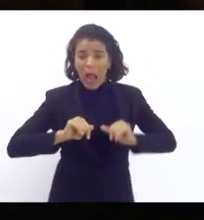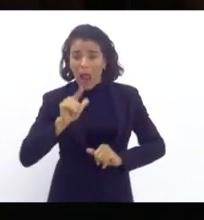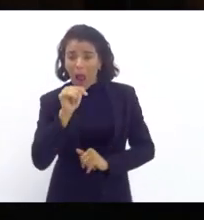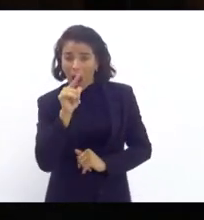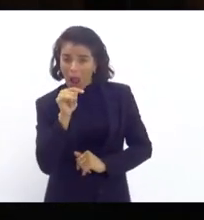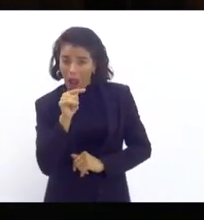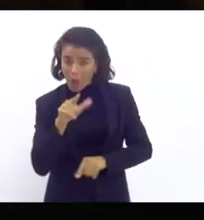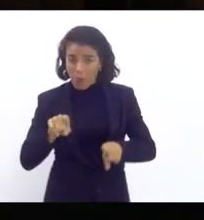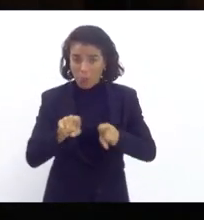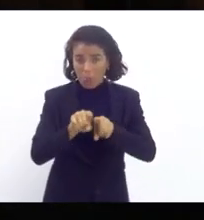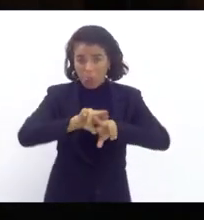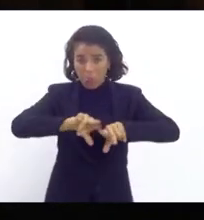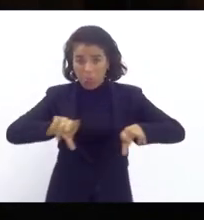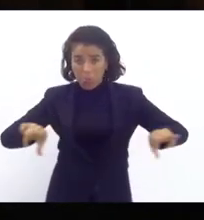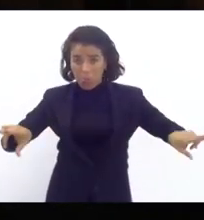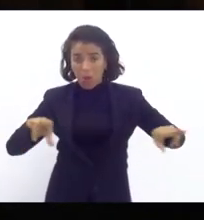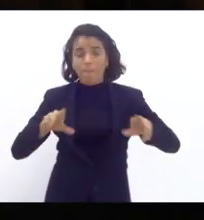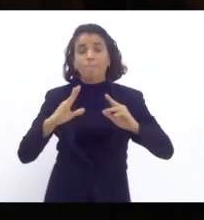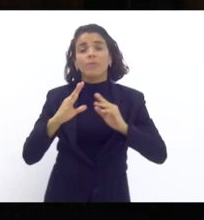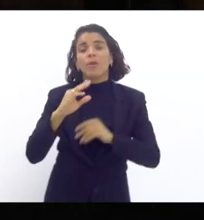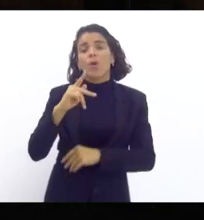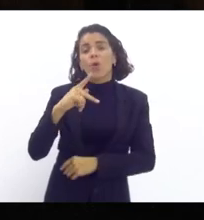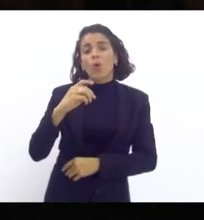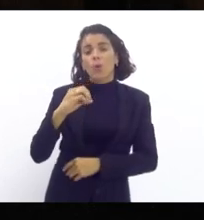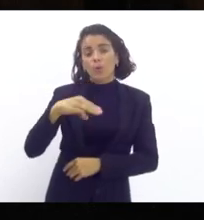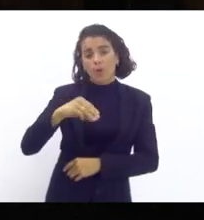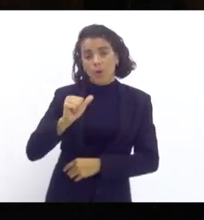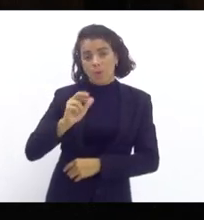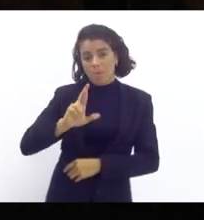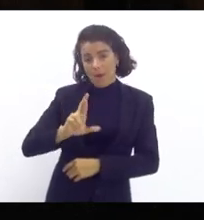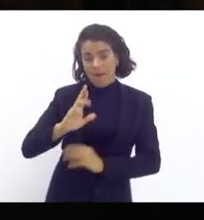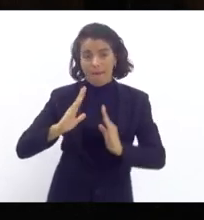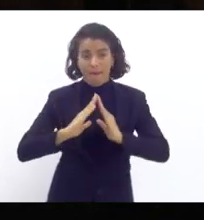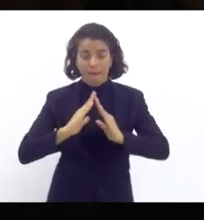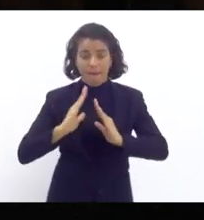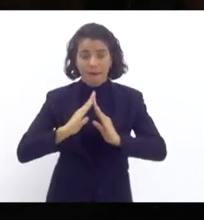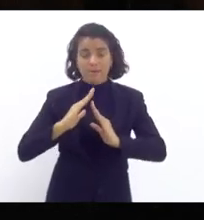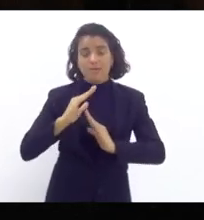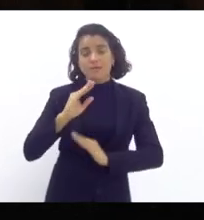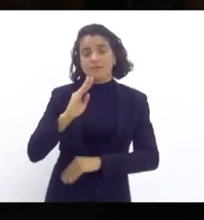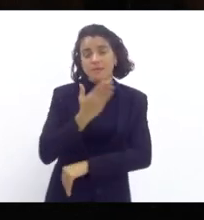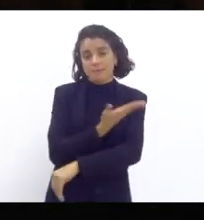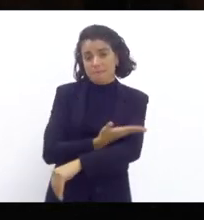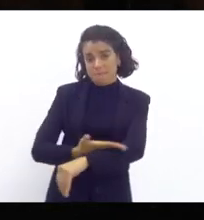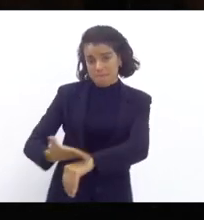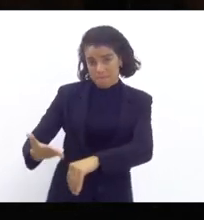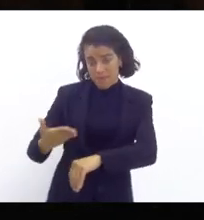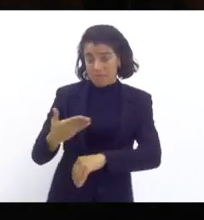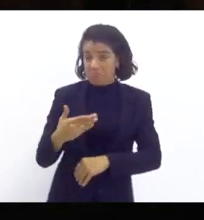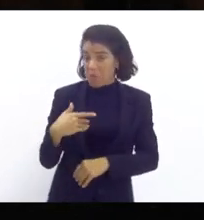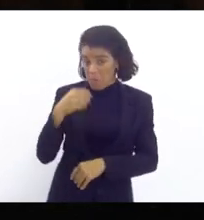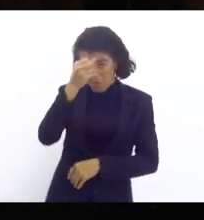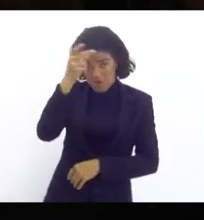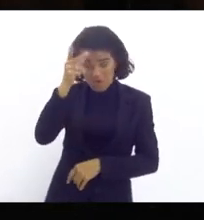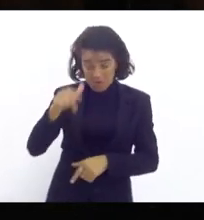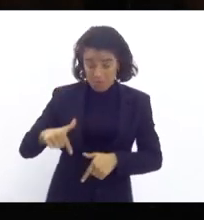Casa Branca. Até hoje as pessoas estão lá jogadas e nada o prefeito fez.